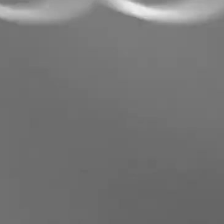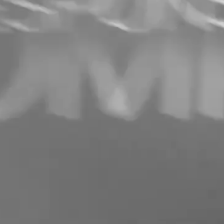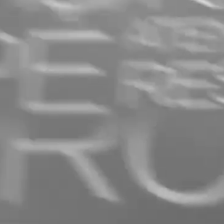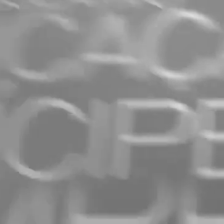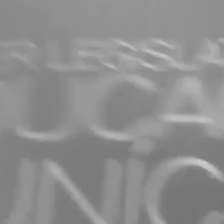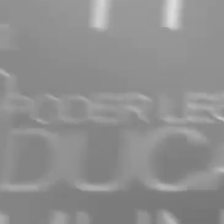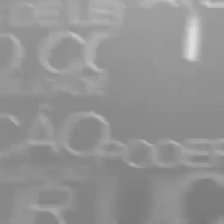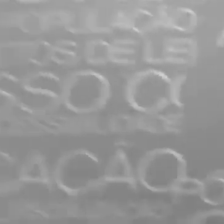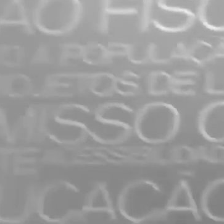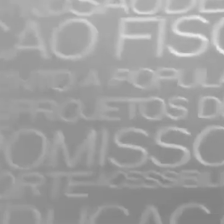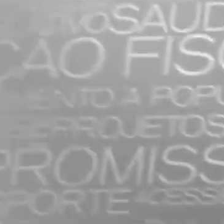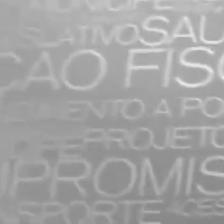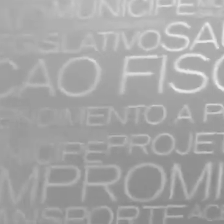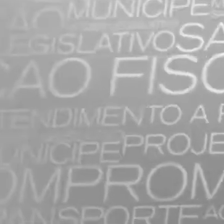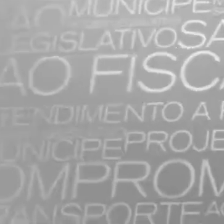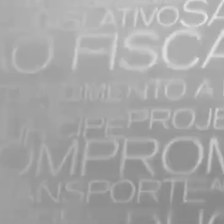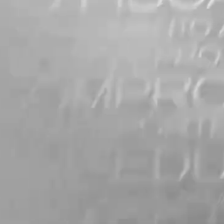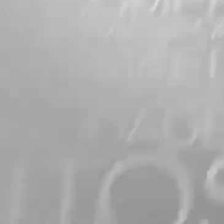Obrigado.